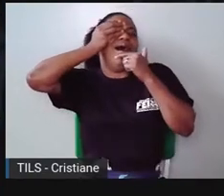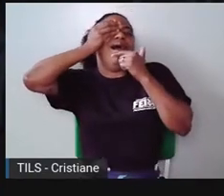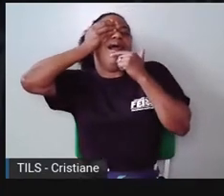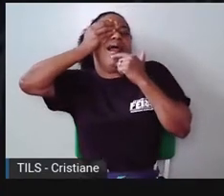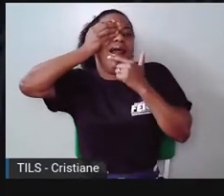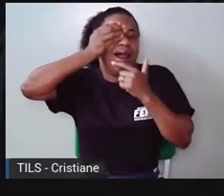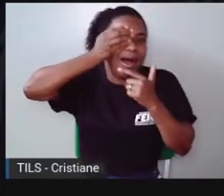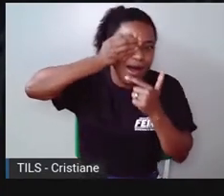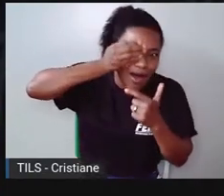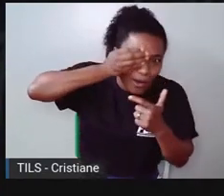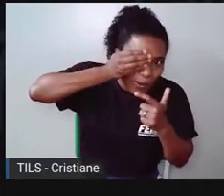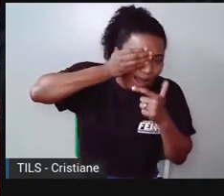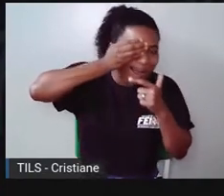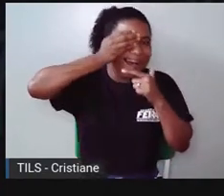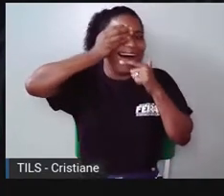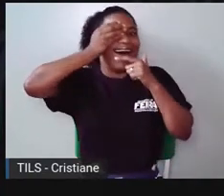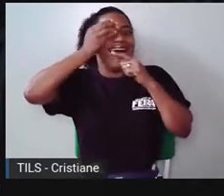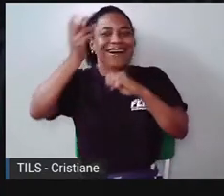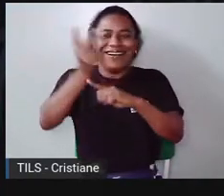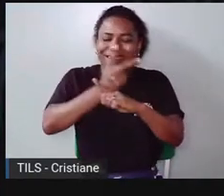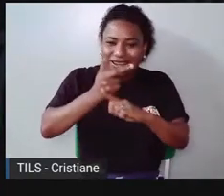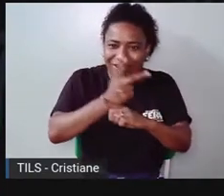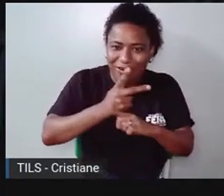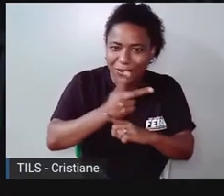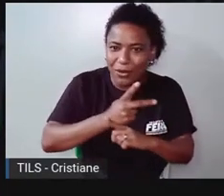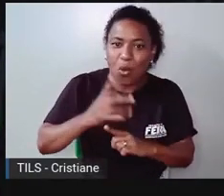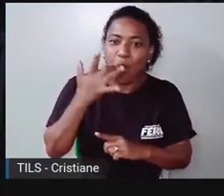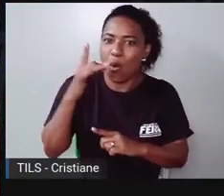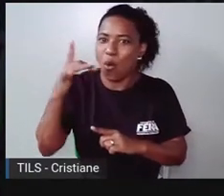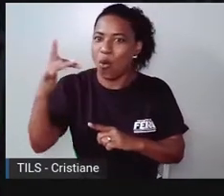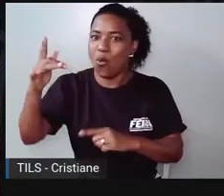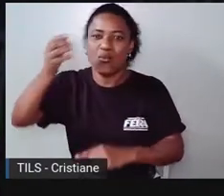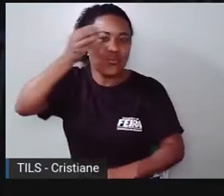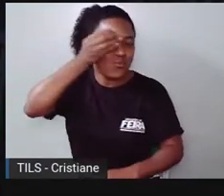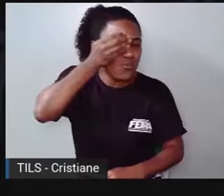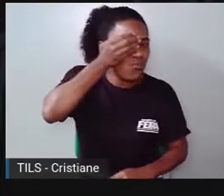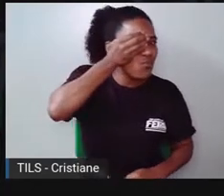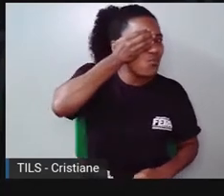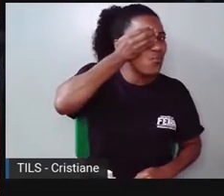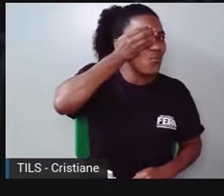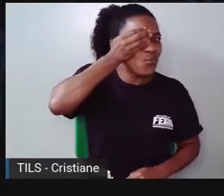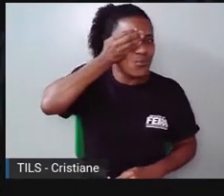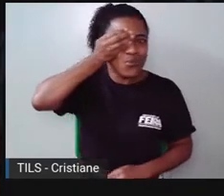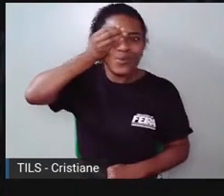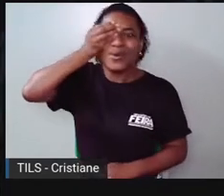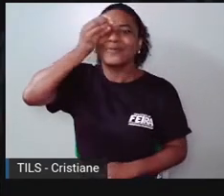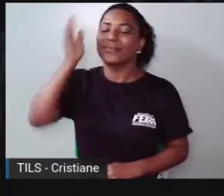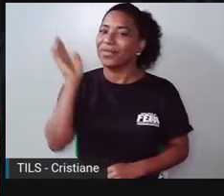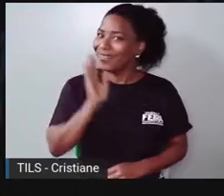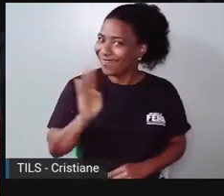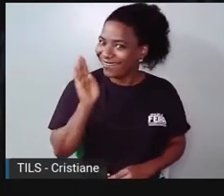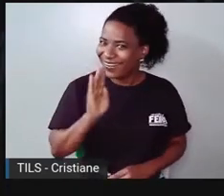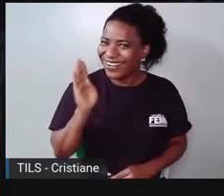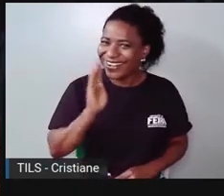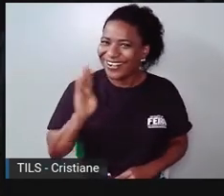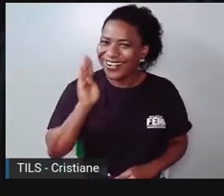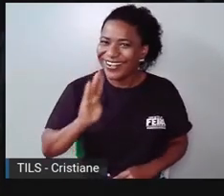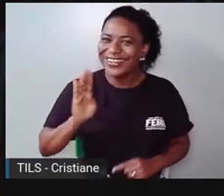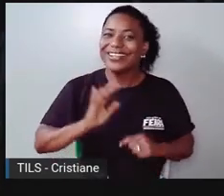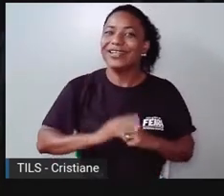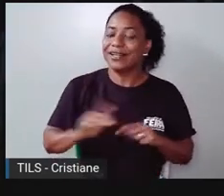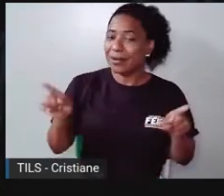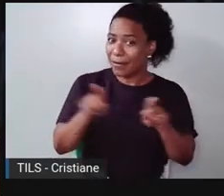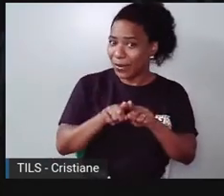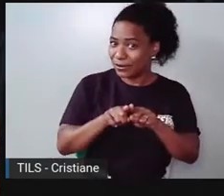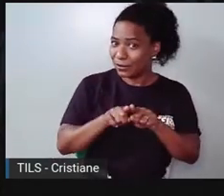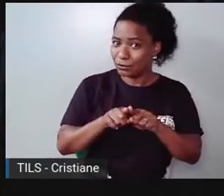Caça ao tesouro! Lá vamos nós! Legal. Também a gente pode fazer um bigodinho